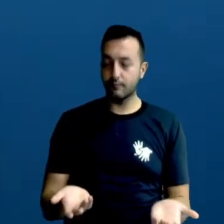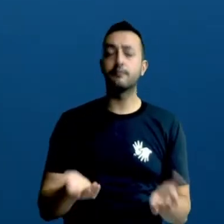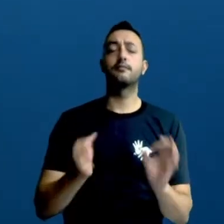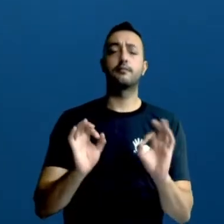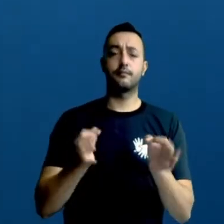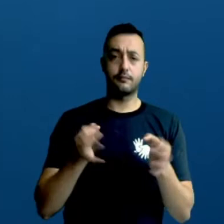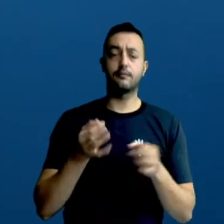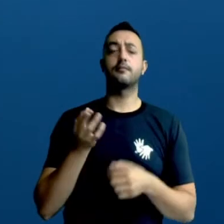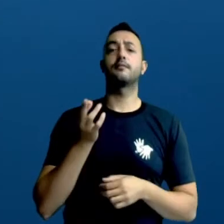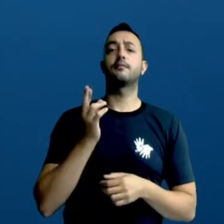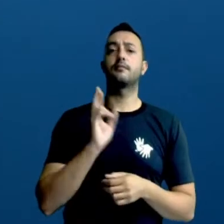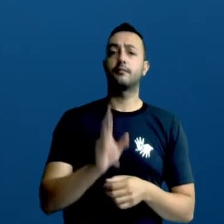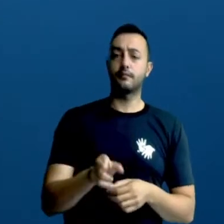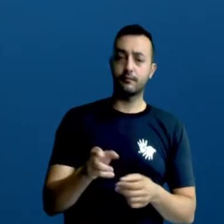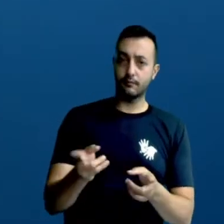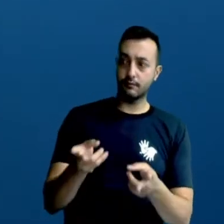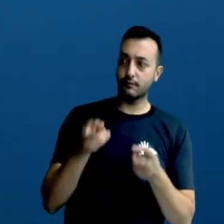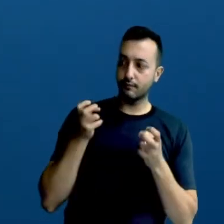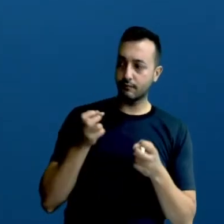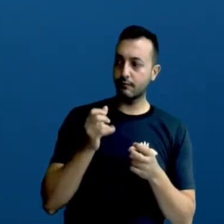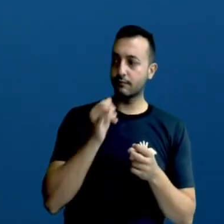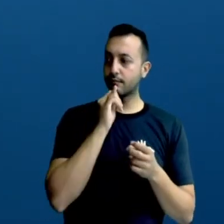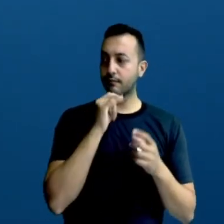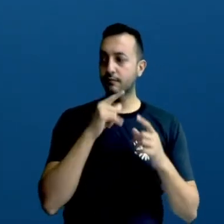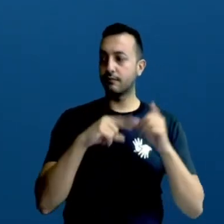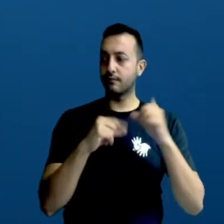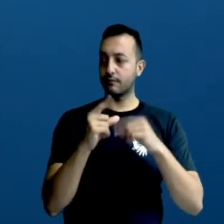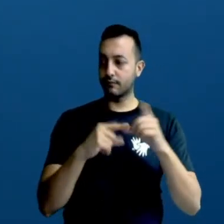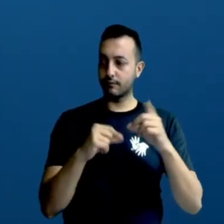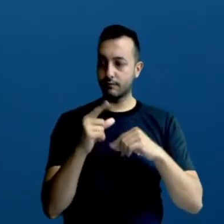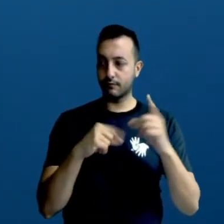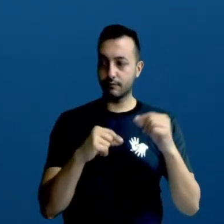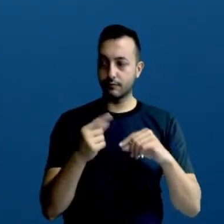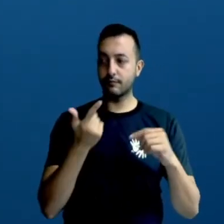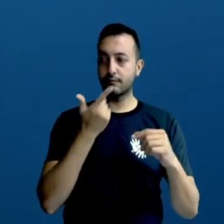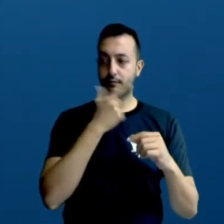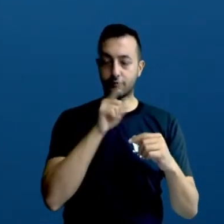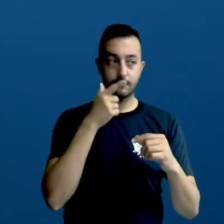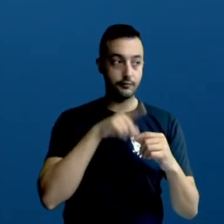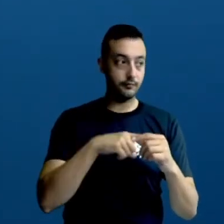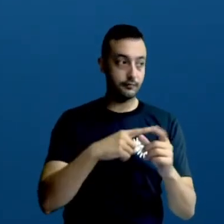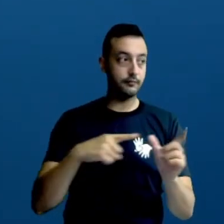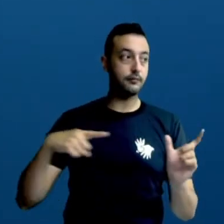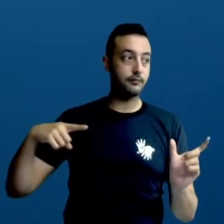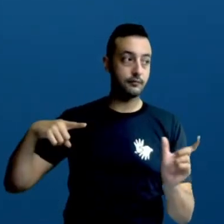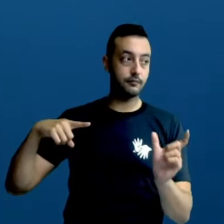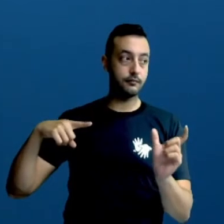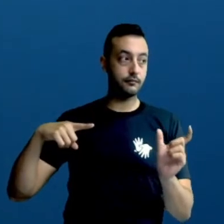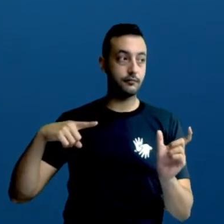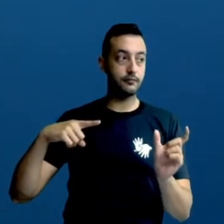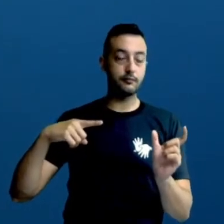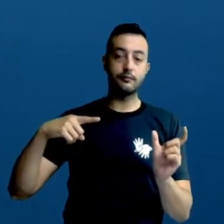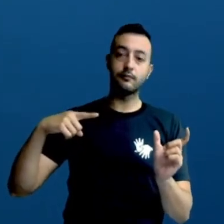muito bem, quem se ligou que, por exemplo, a estrelinha, ó, a gente consegue passar o segmento de reta